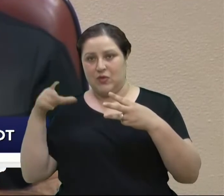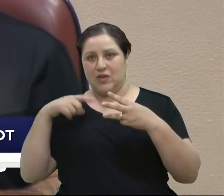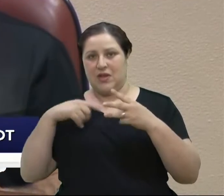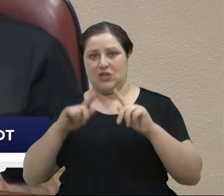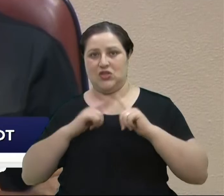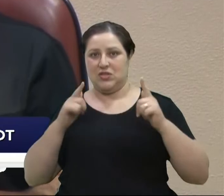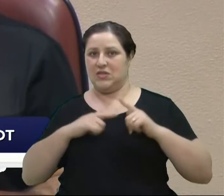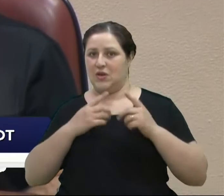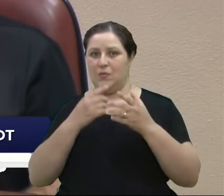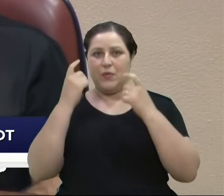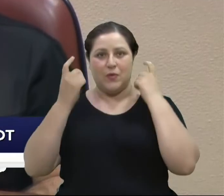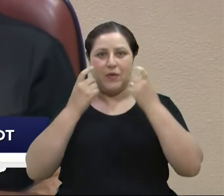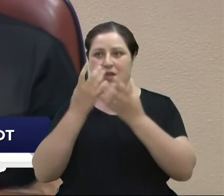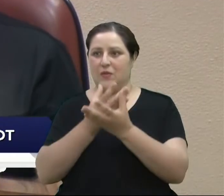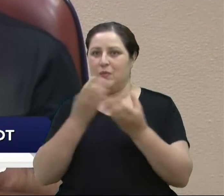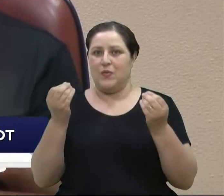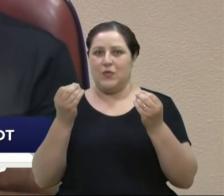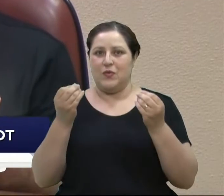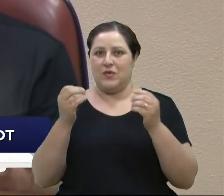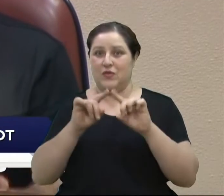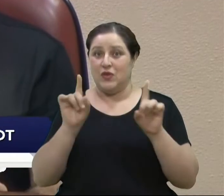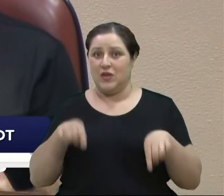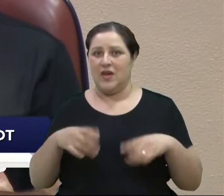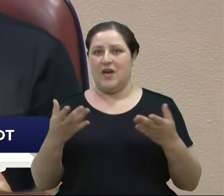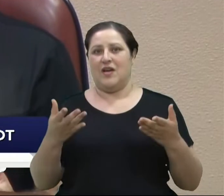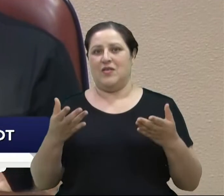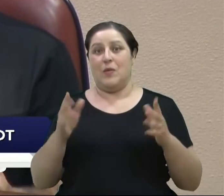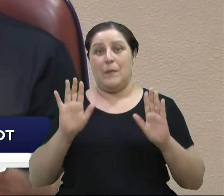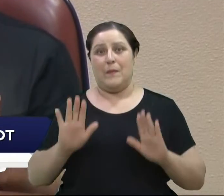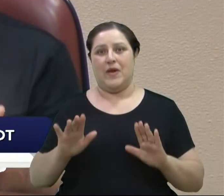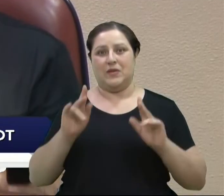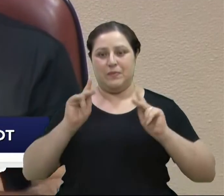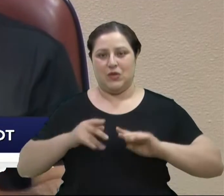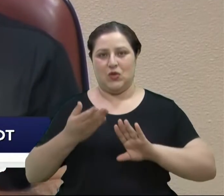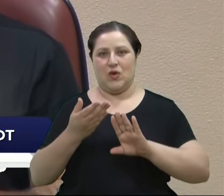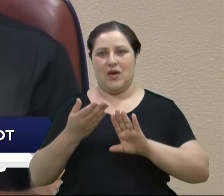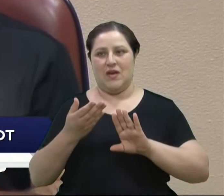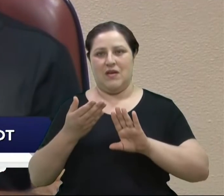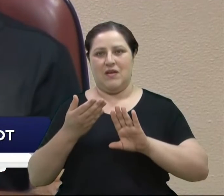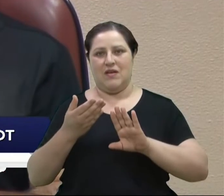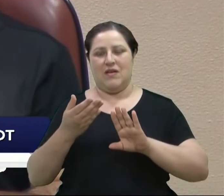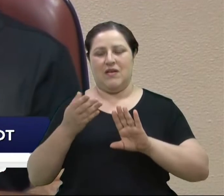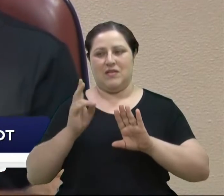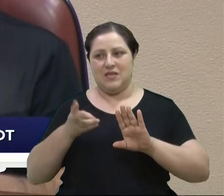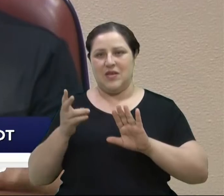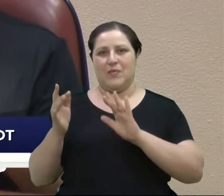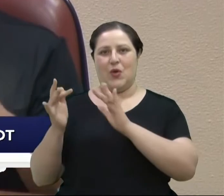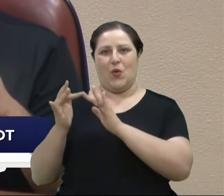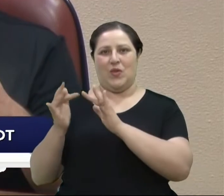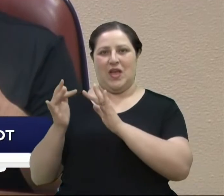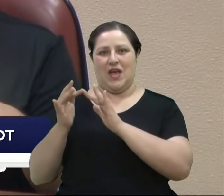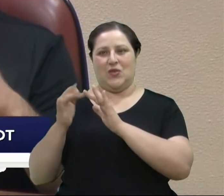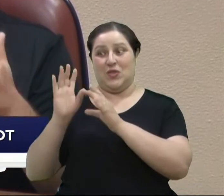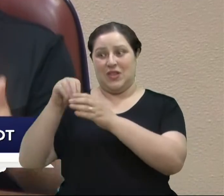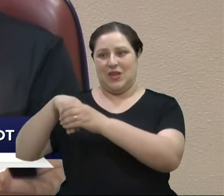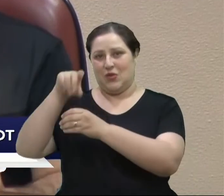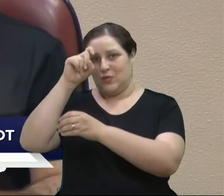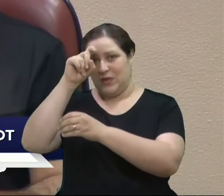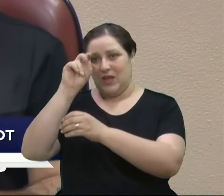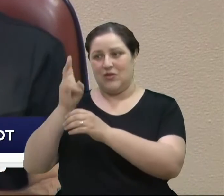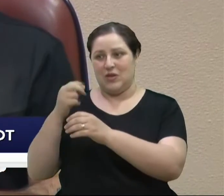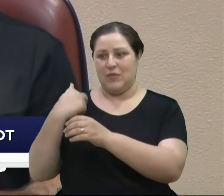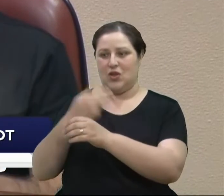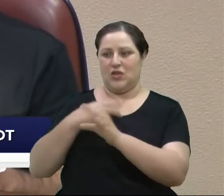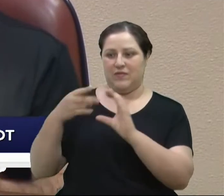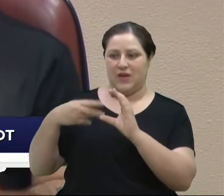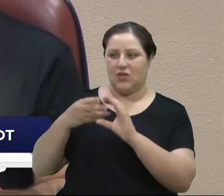de funcionários, de colaboradores. Mas as pessoas que estão na retaguarda, que sempre atendem a Câmara de Vereadores, né, e sempre são disponíveis